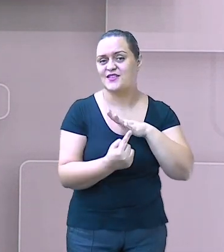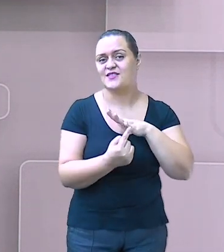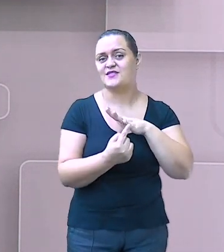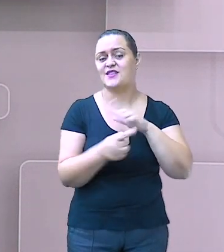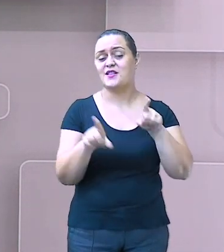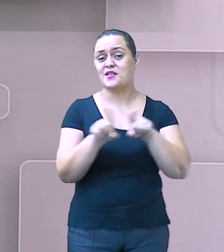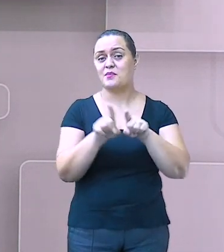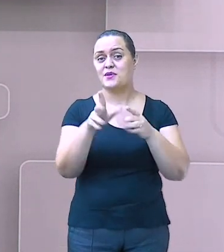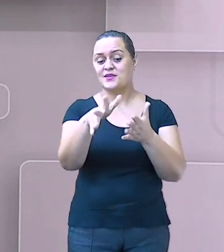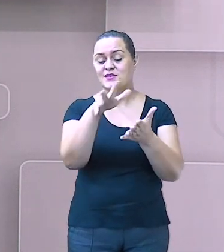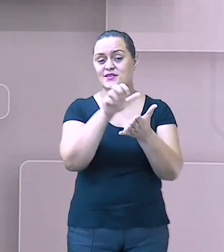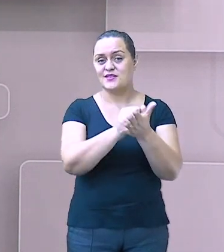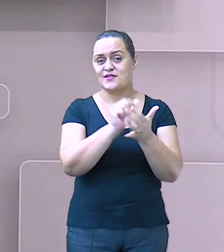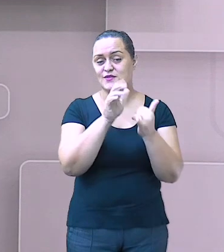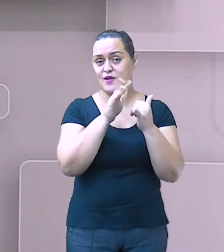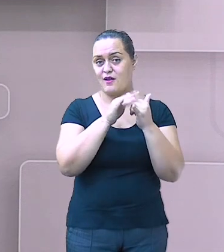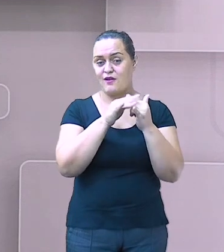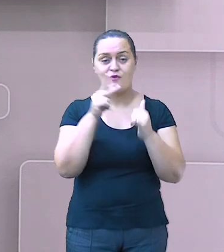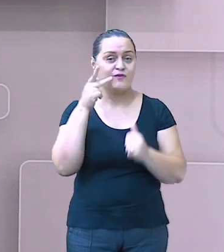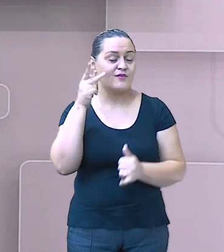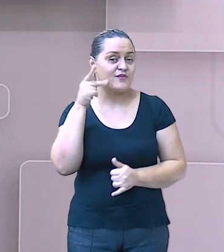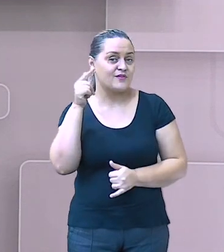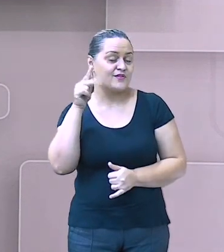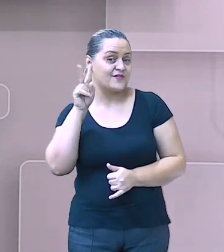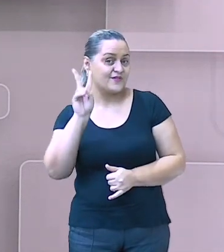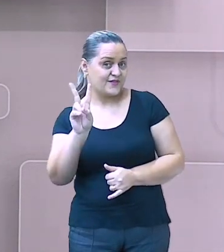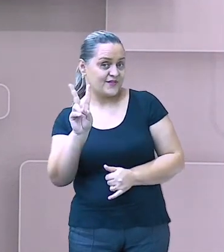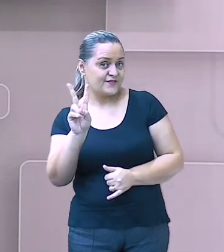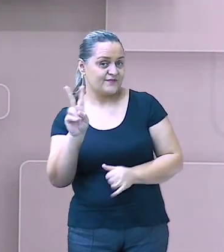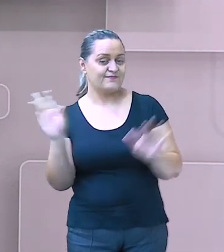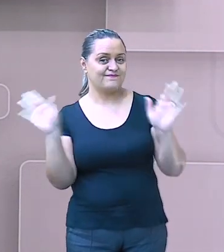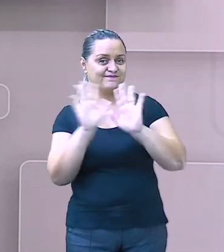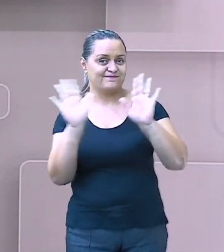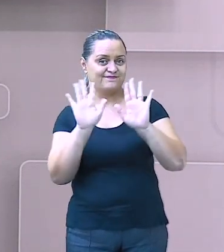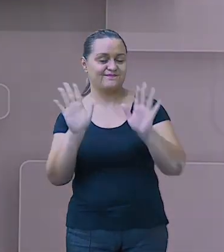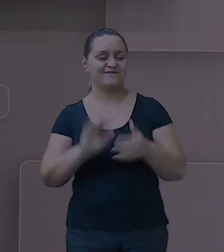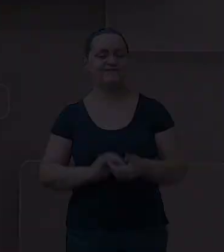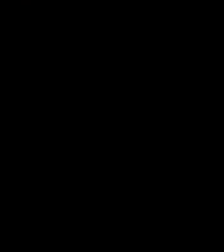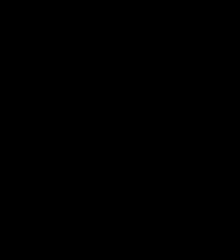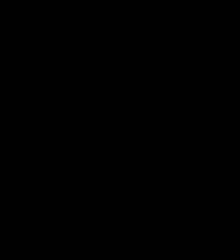e se inscreva em nosso canal do YouTube SMED-GV. E até breve!